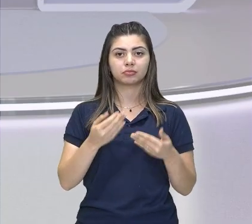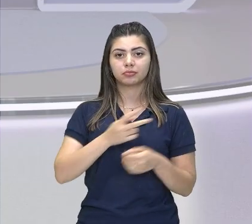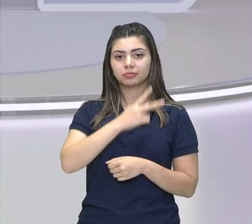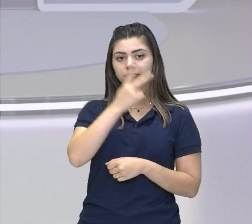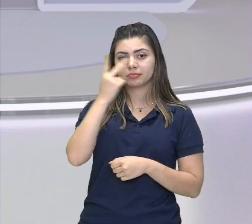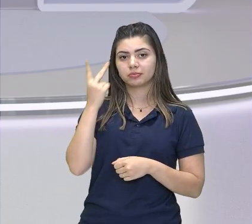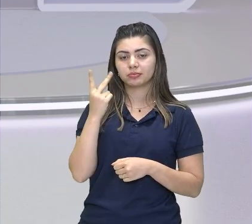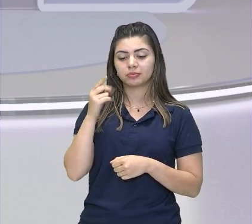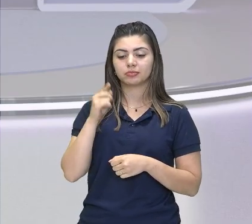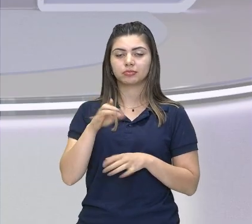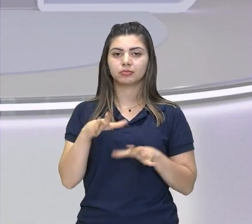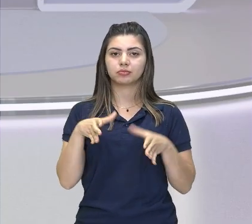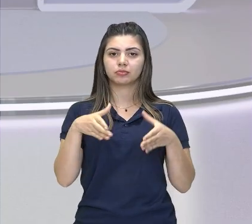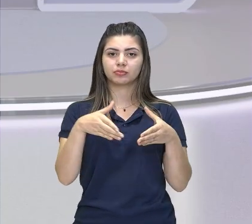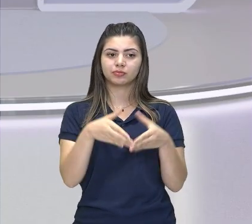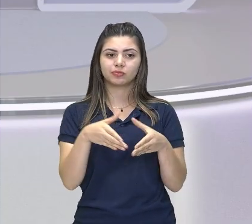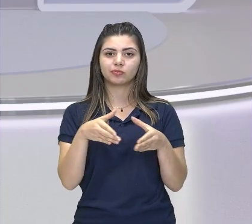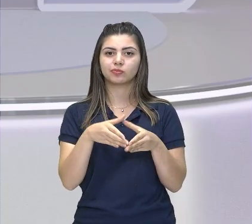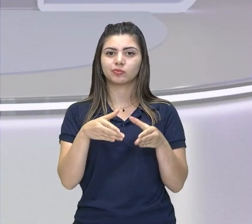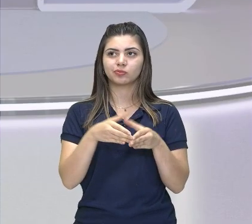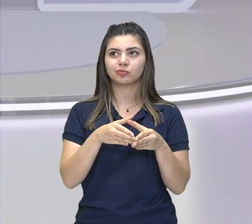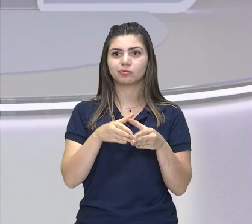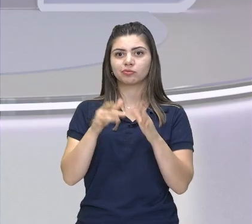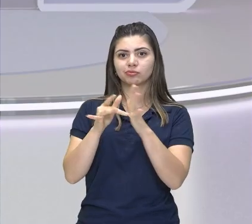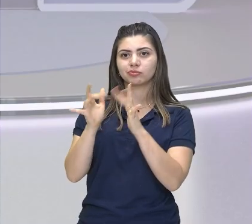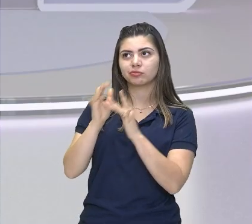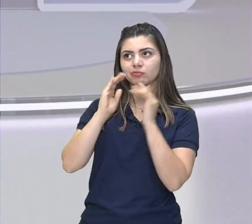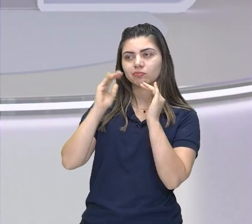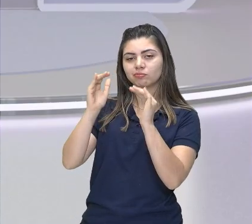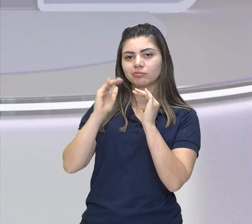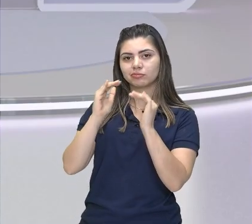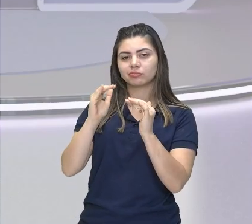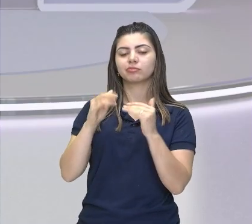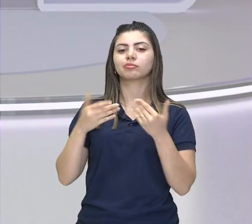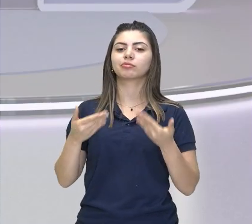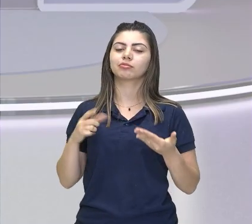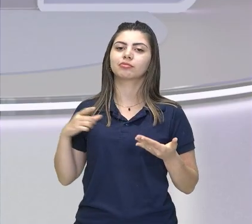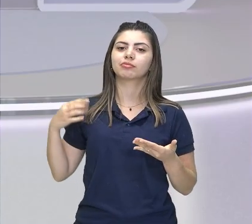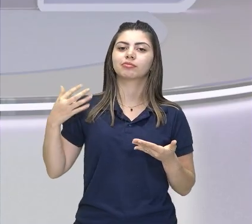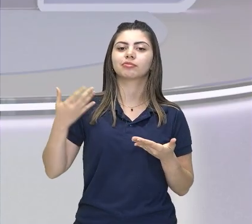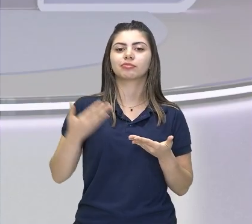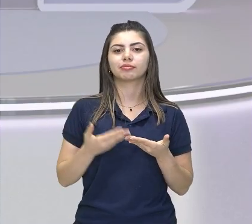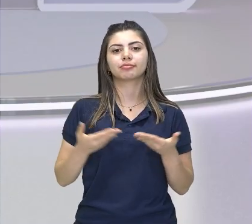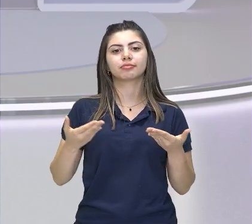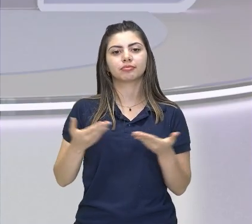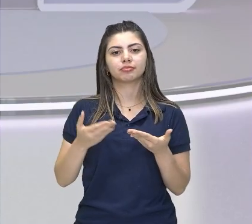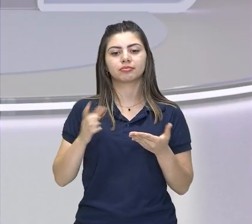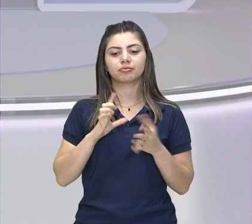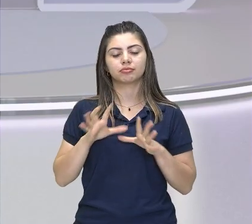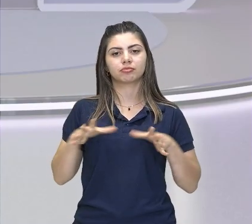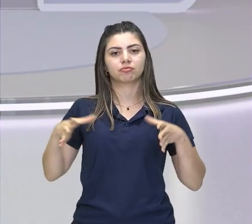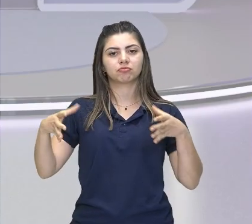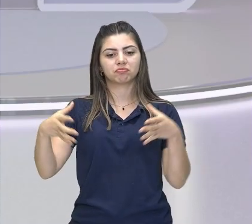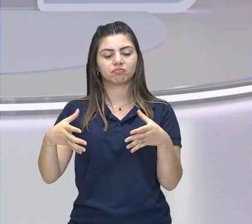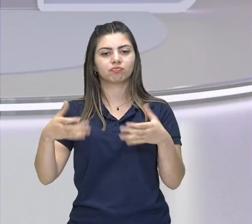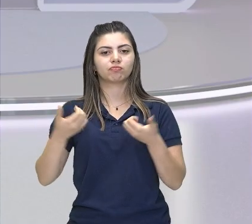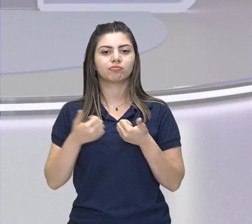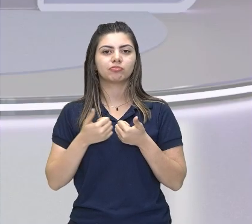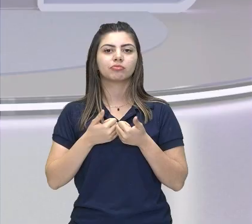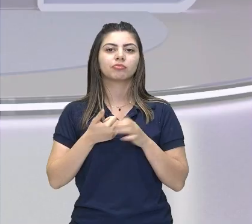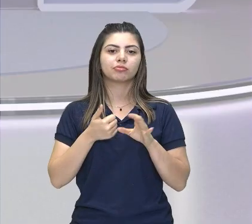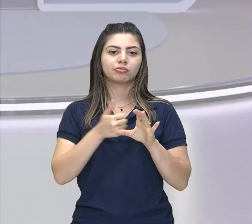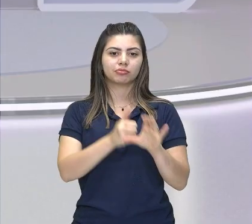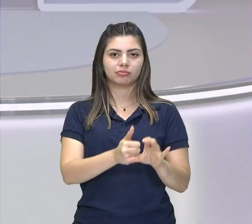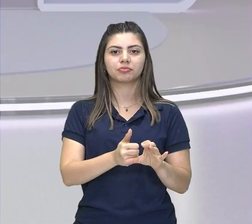primeiros séculos foram definindo e que é professado até os dias de hoje por um grande grupo de cristãos, de igrejas